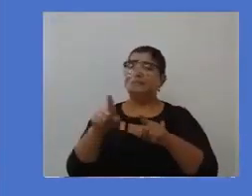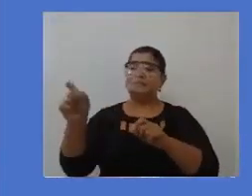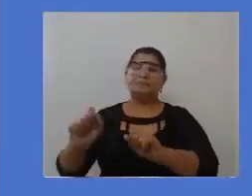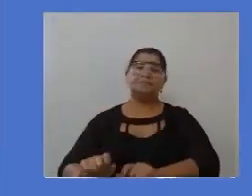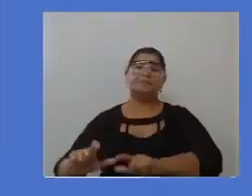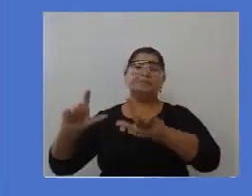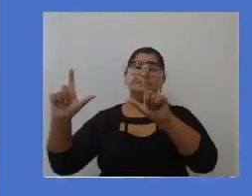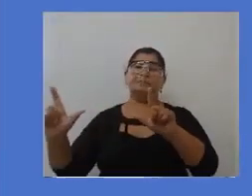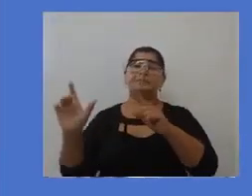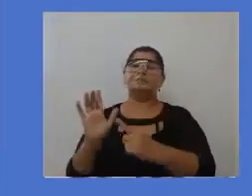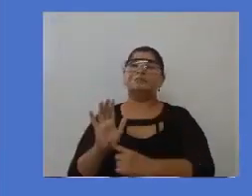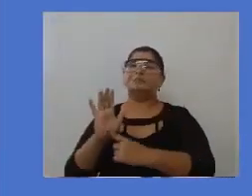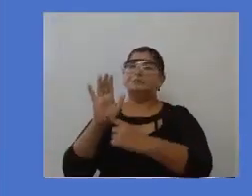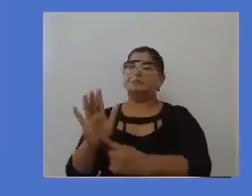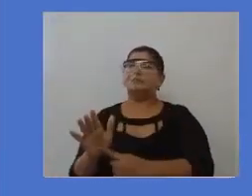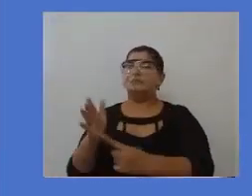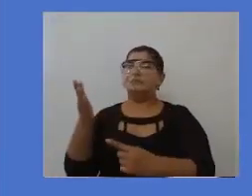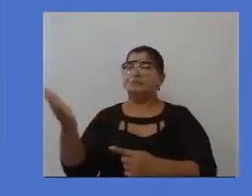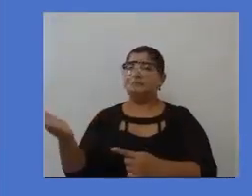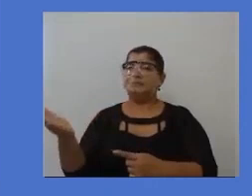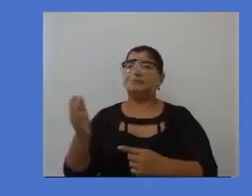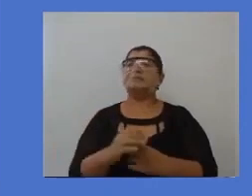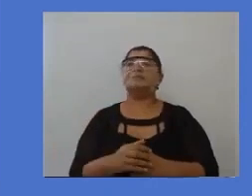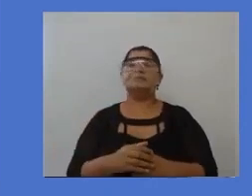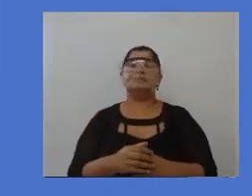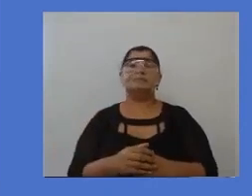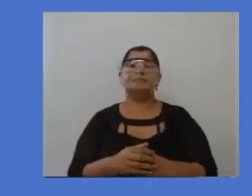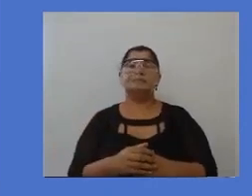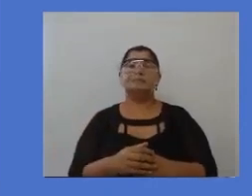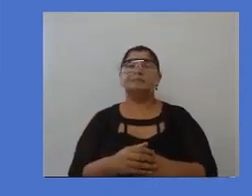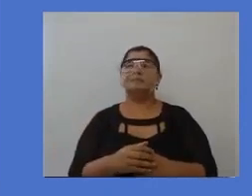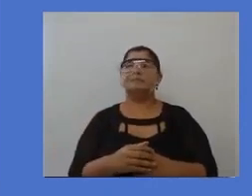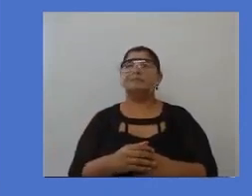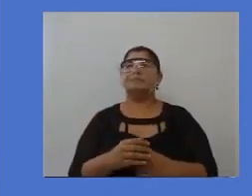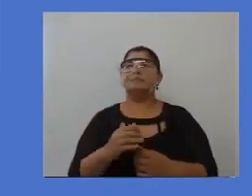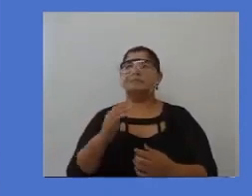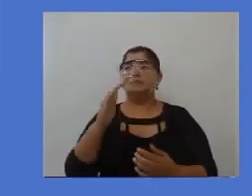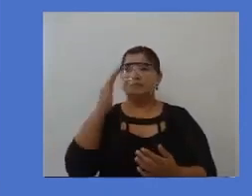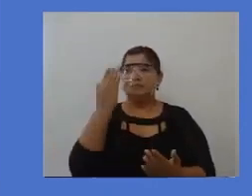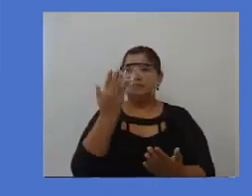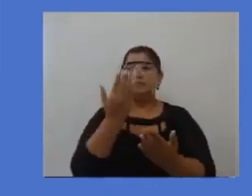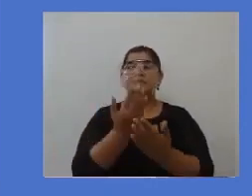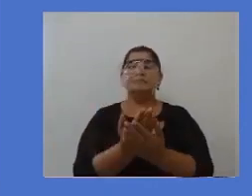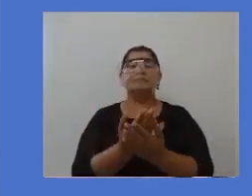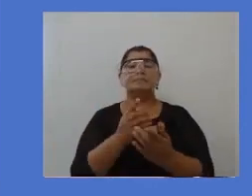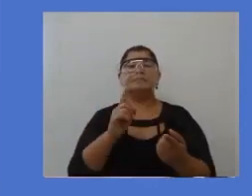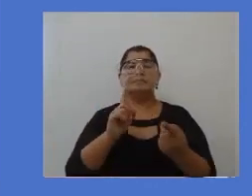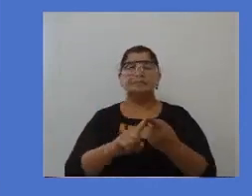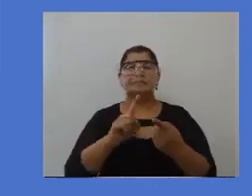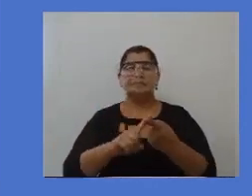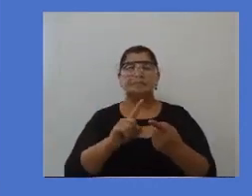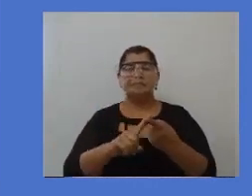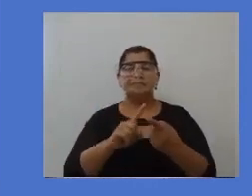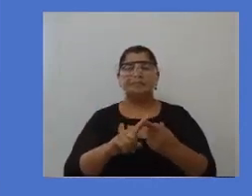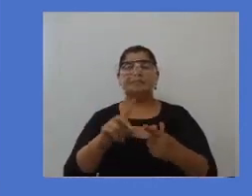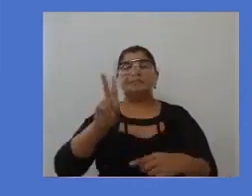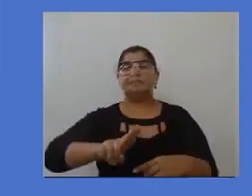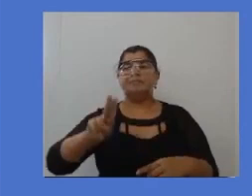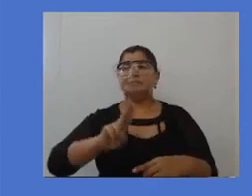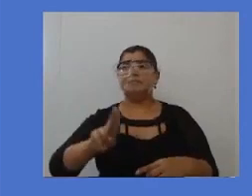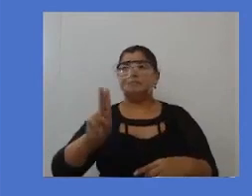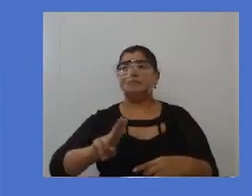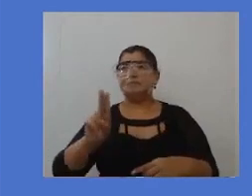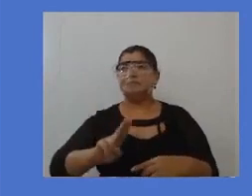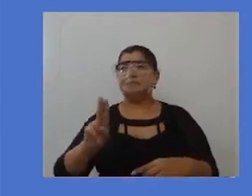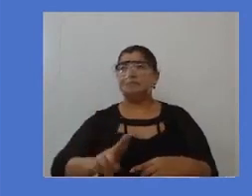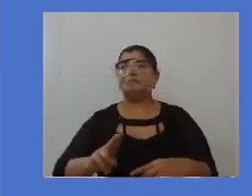aqui, é exatamente o que aparece aqui na tela, a credibilidade e também a utilidade.